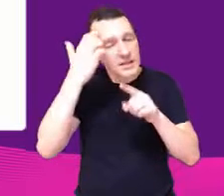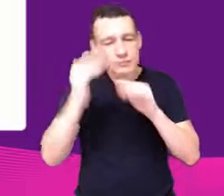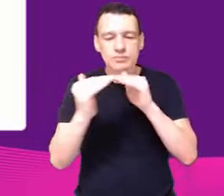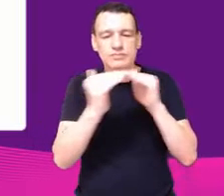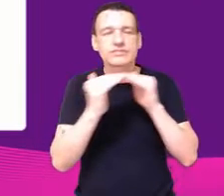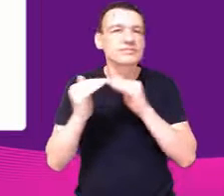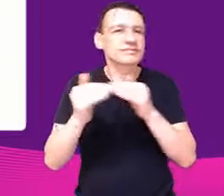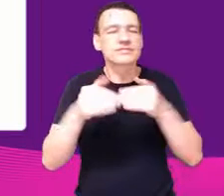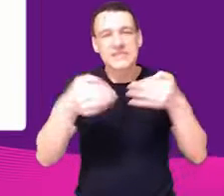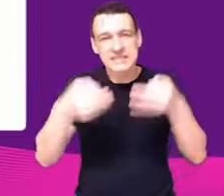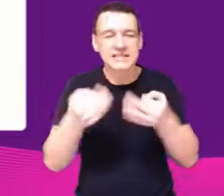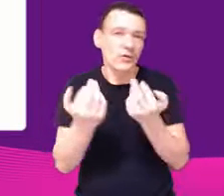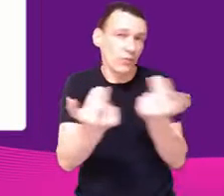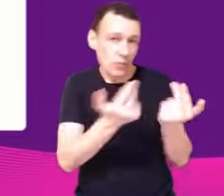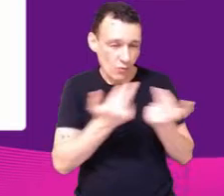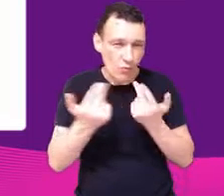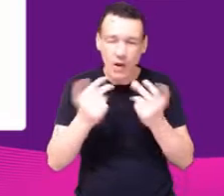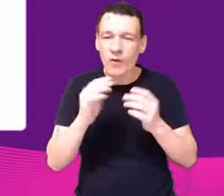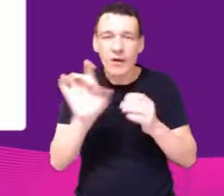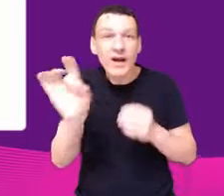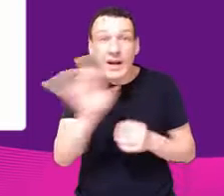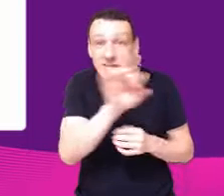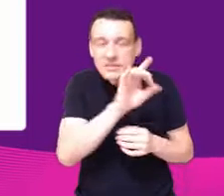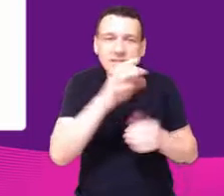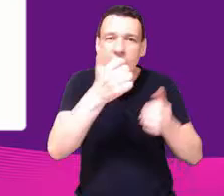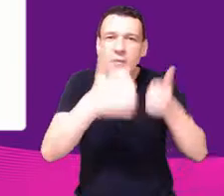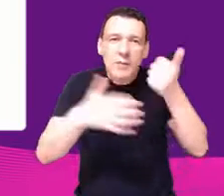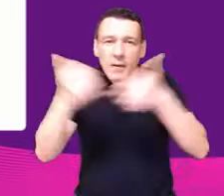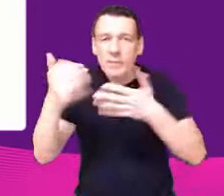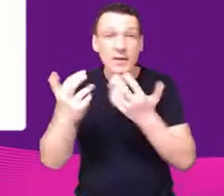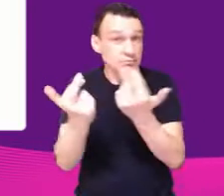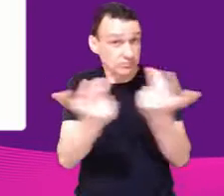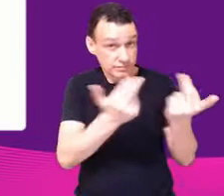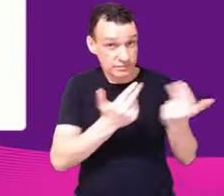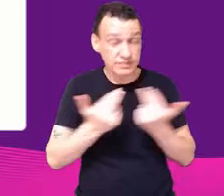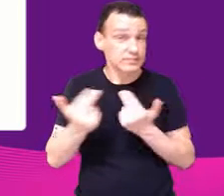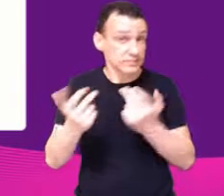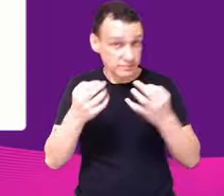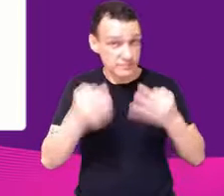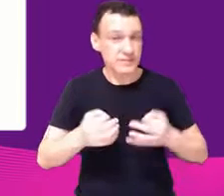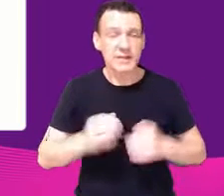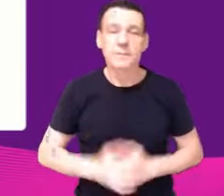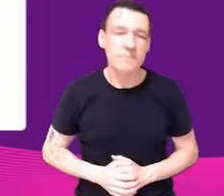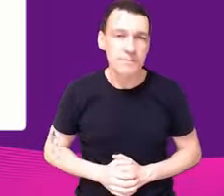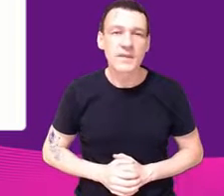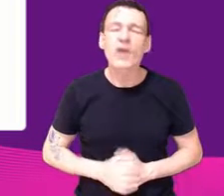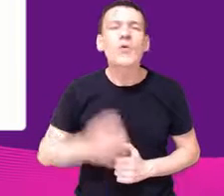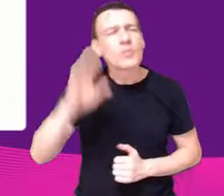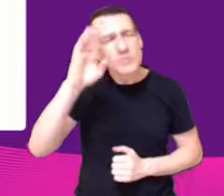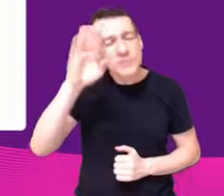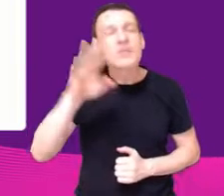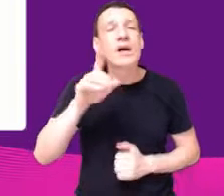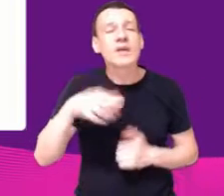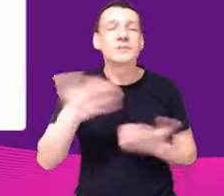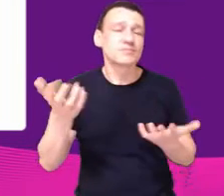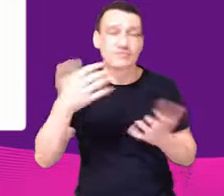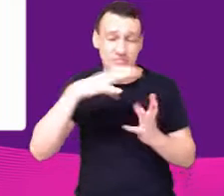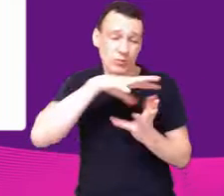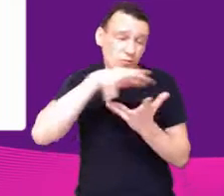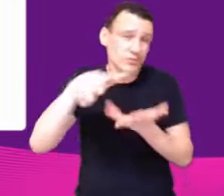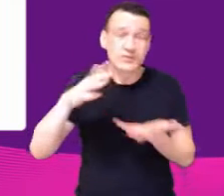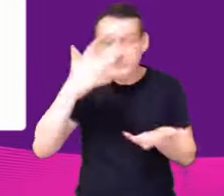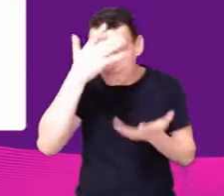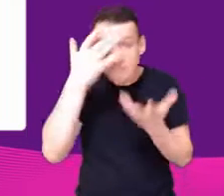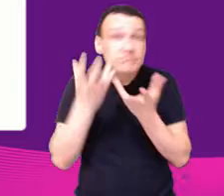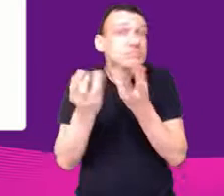da conversa é justamente o tamanho da população no mundo que sofre de doenças renais,